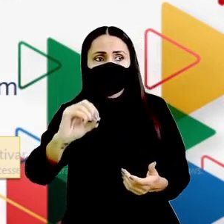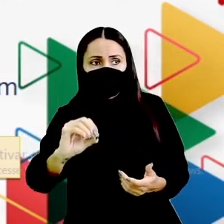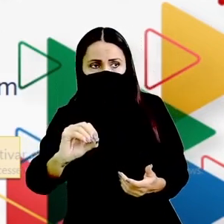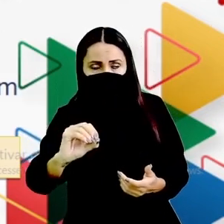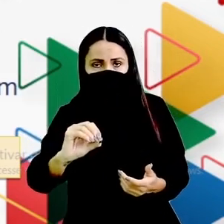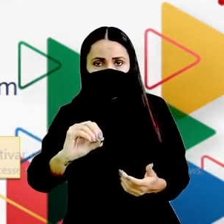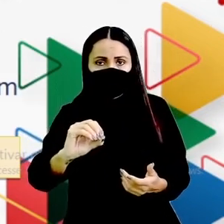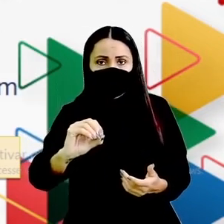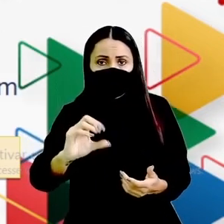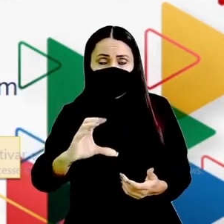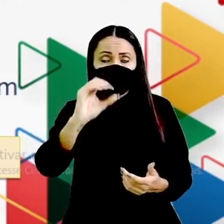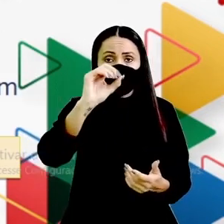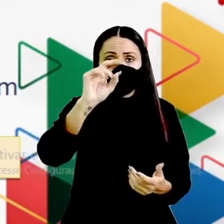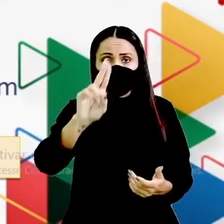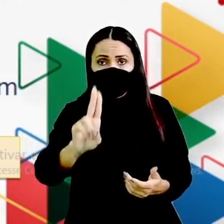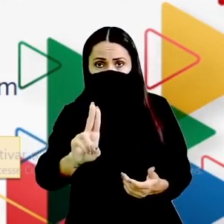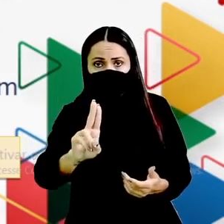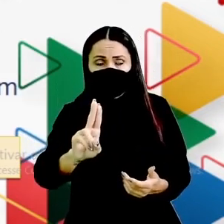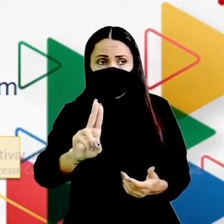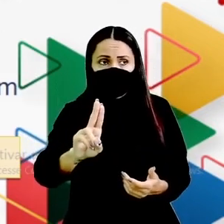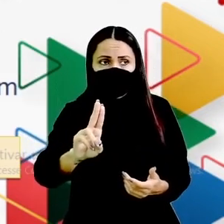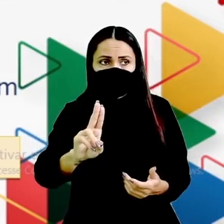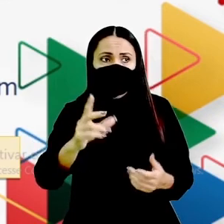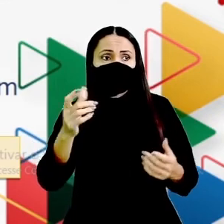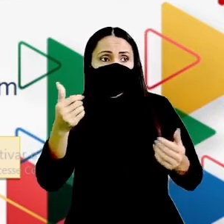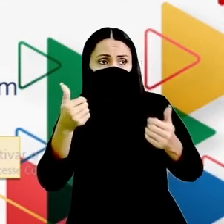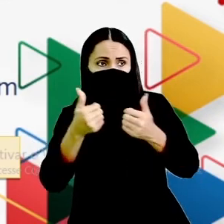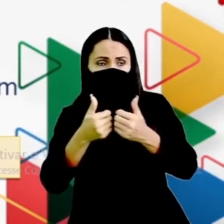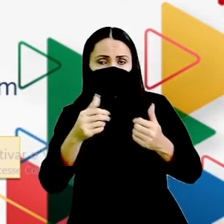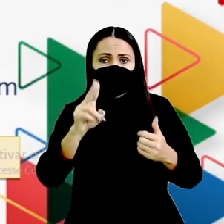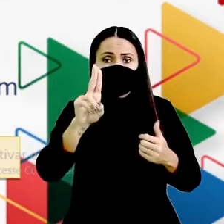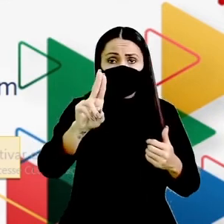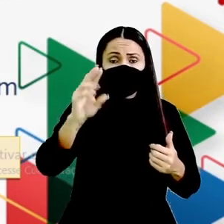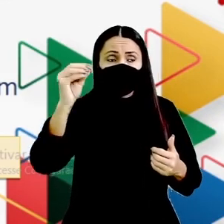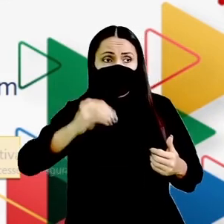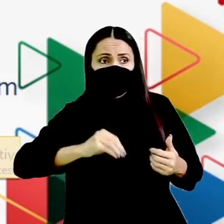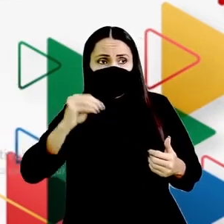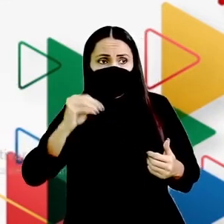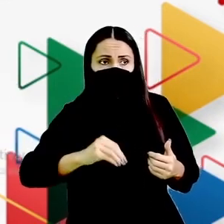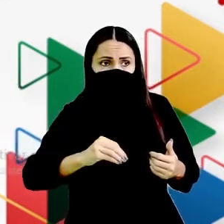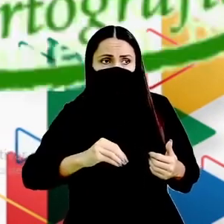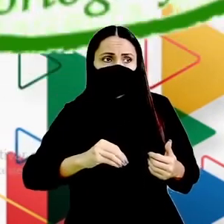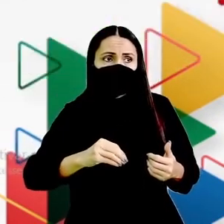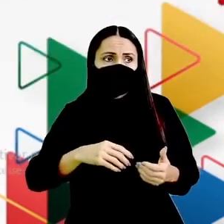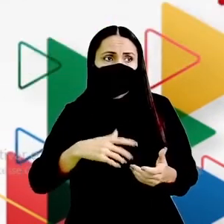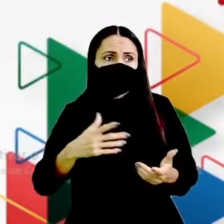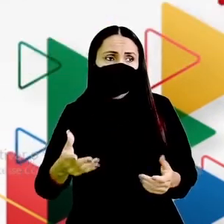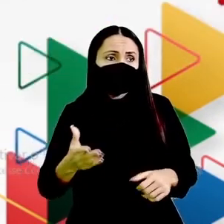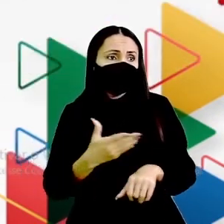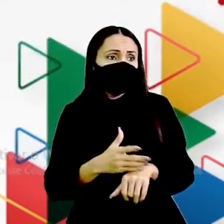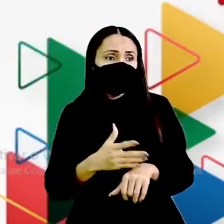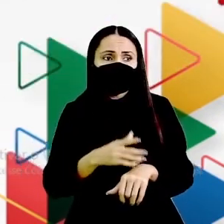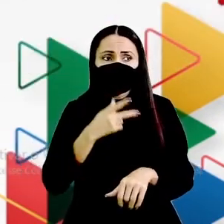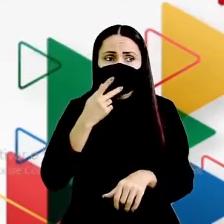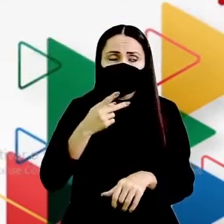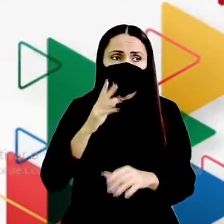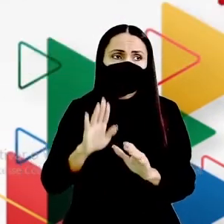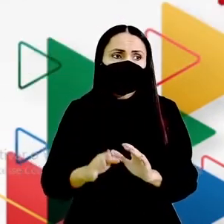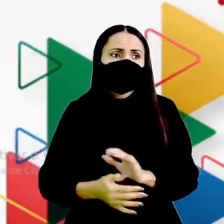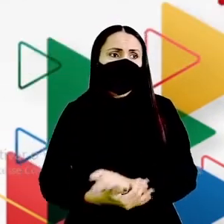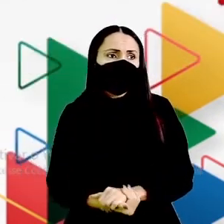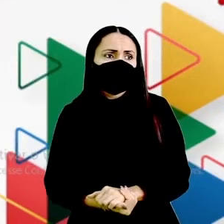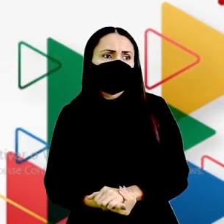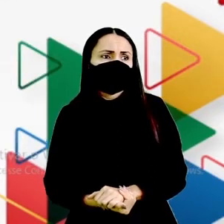Louco. Exatamente. Vê que o U é tão fraquinho que na prática a gente não pronuncia. E lembrando que i e u